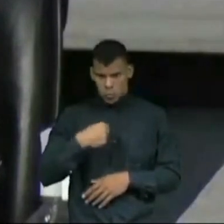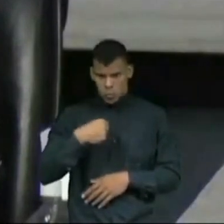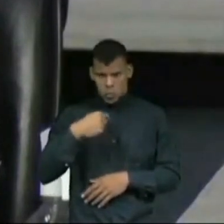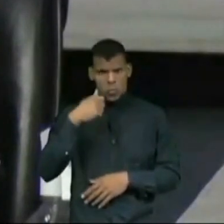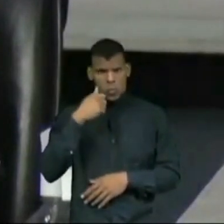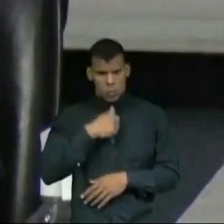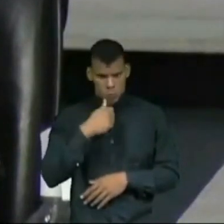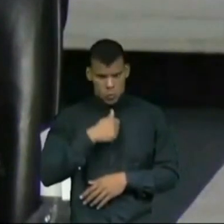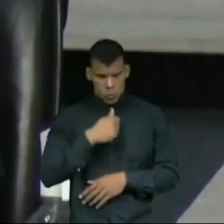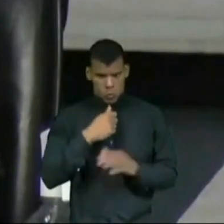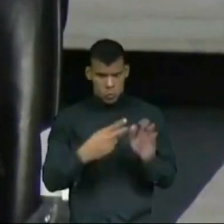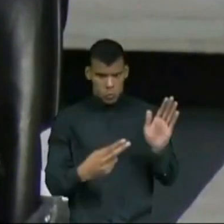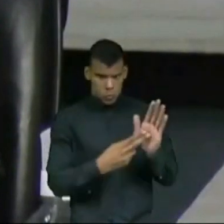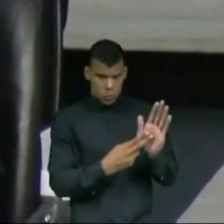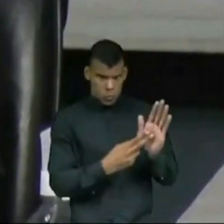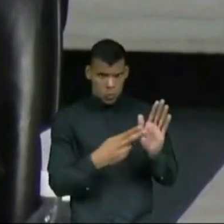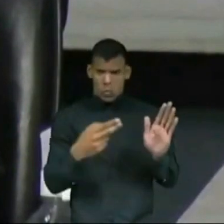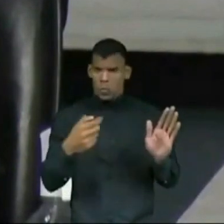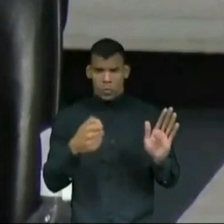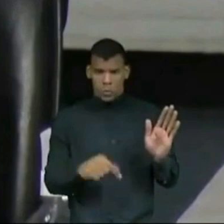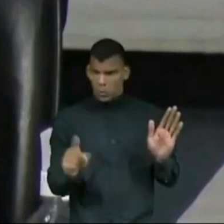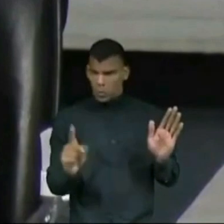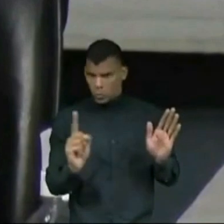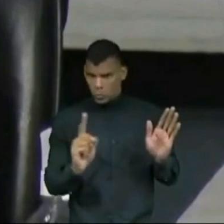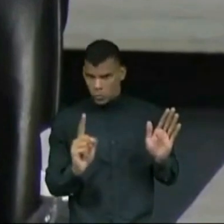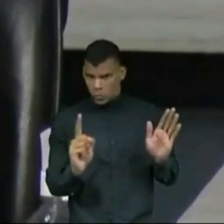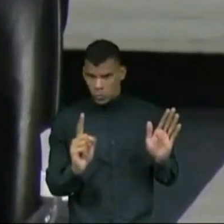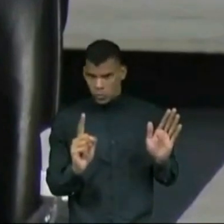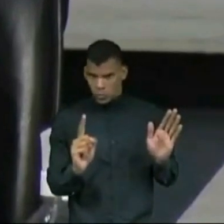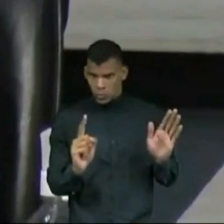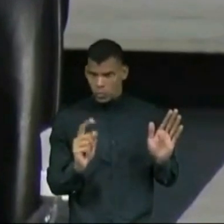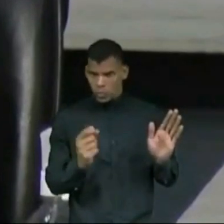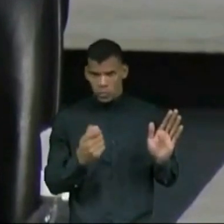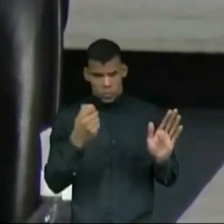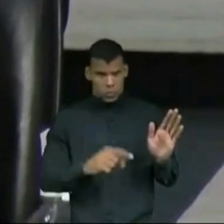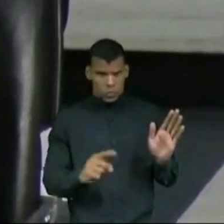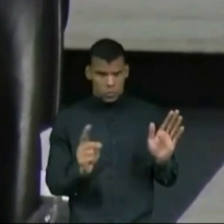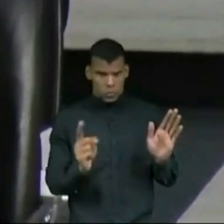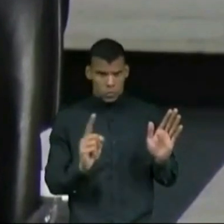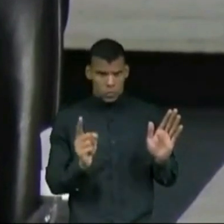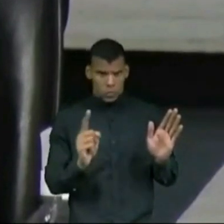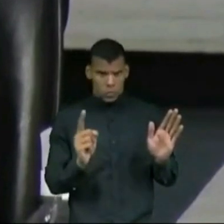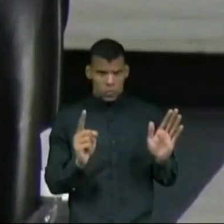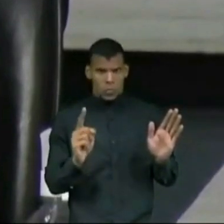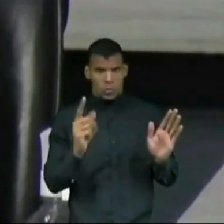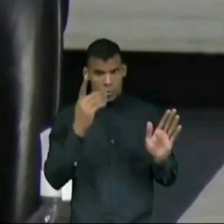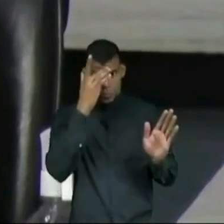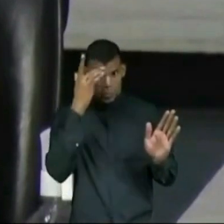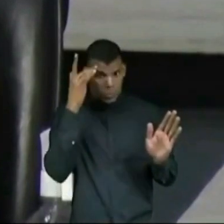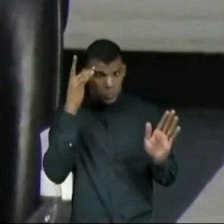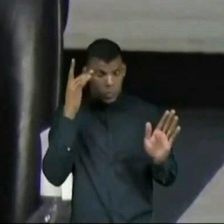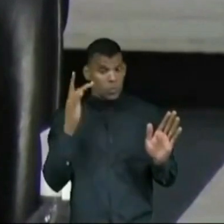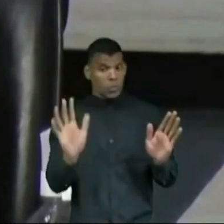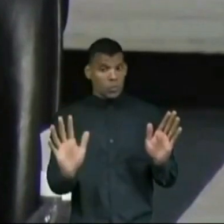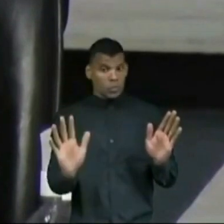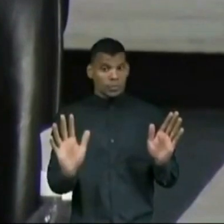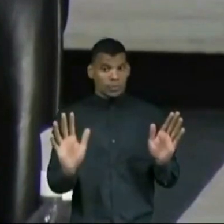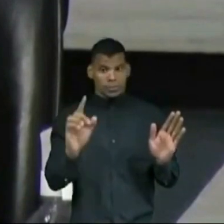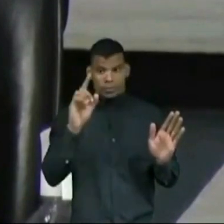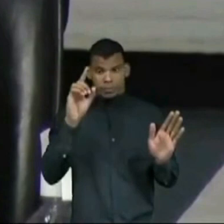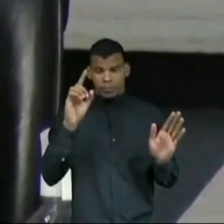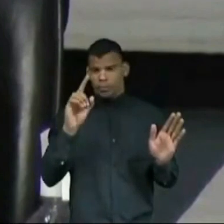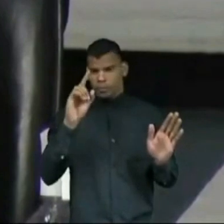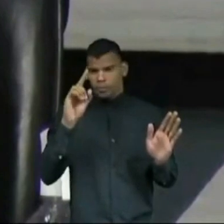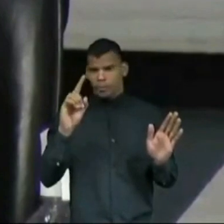que não preciso e haja um infeliz, infame, que mande